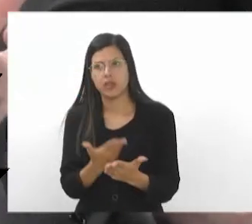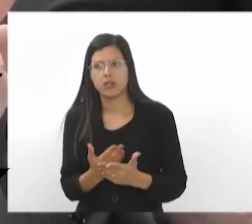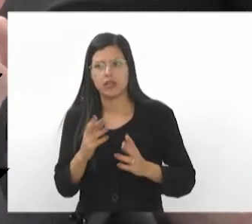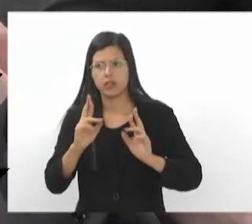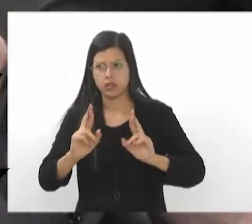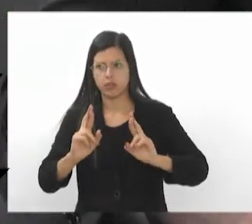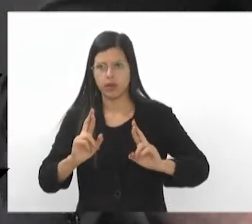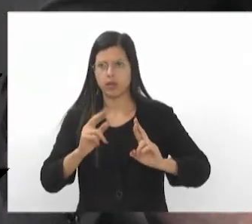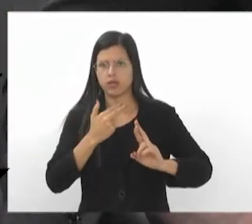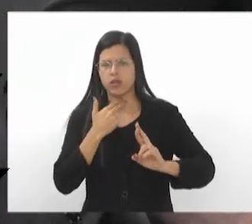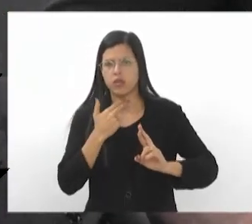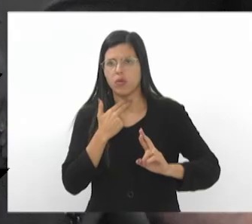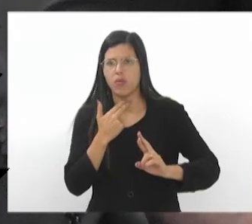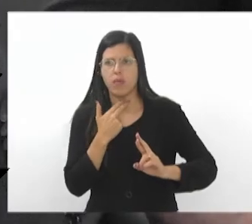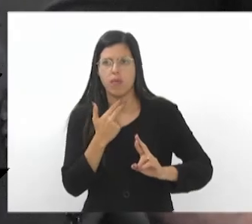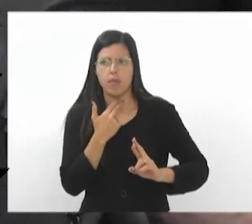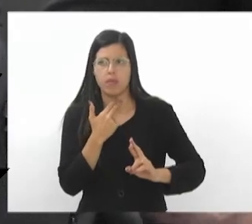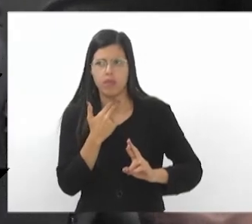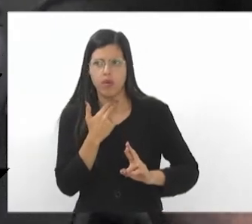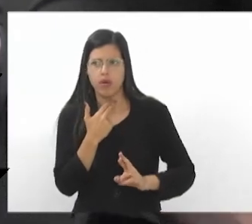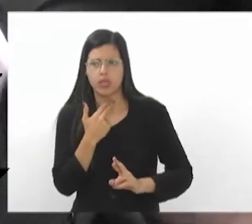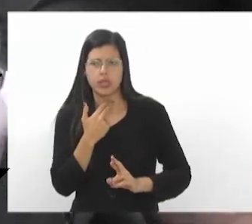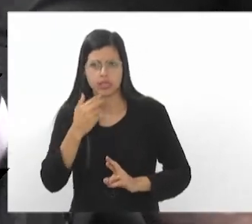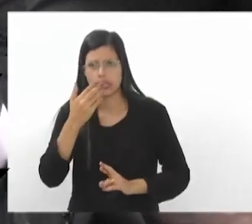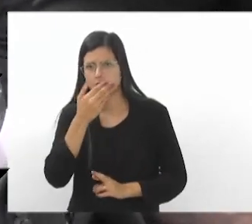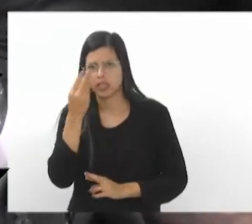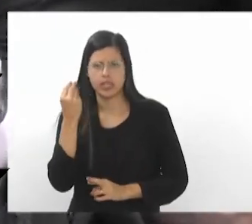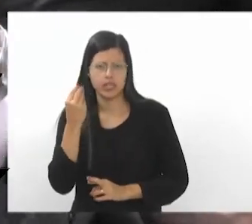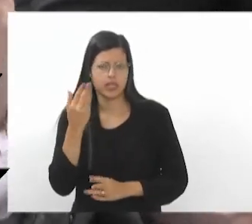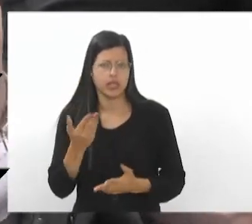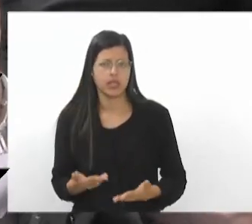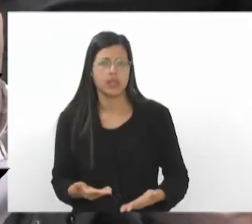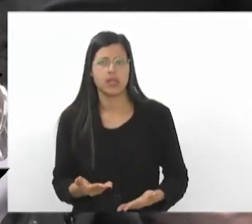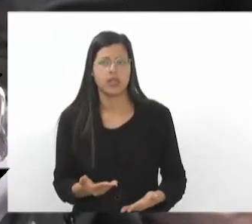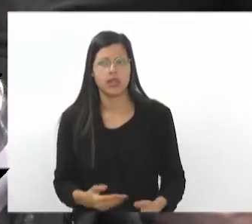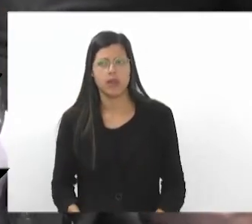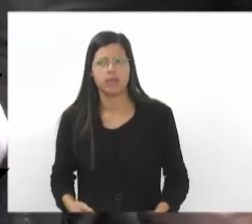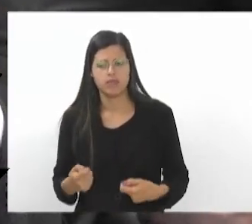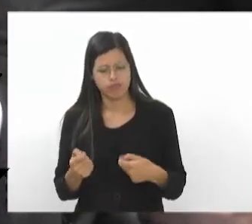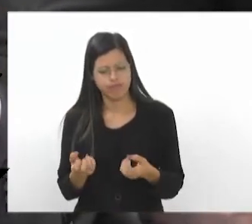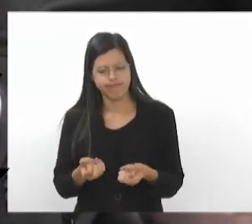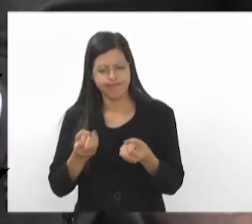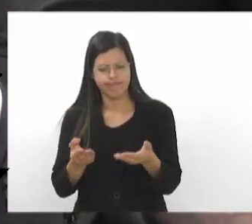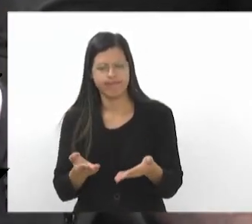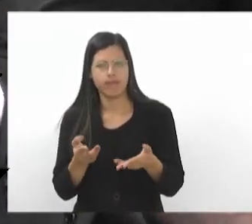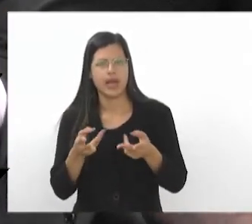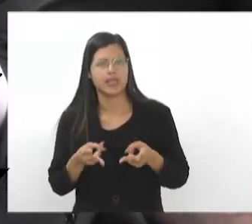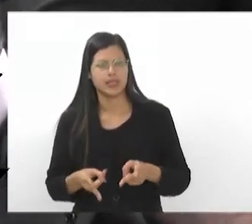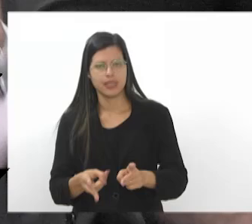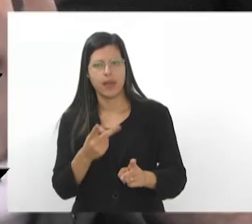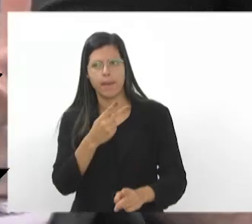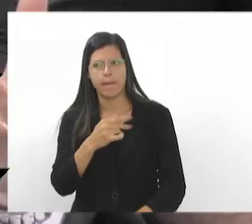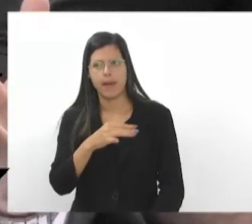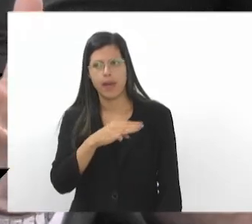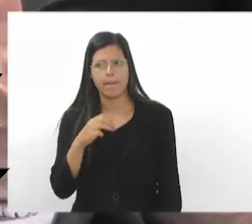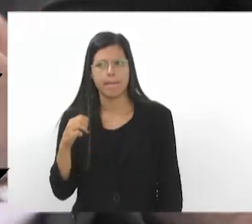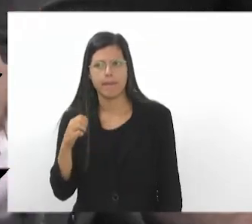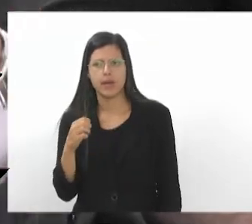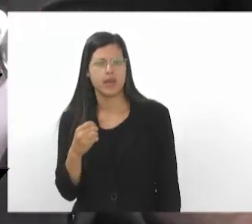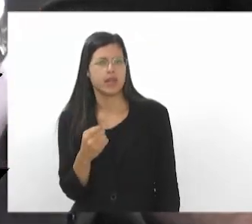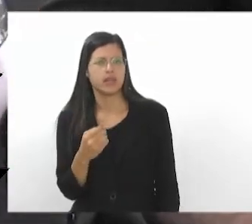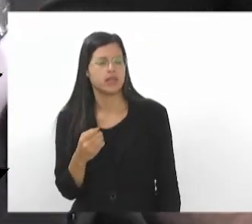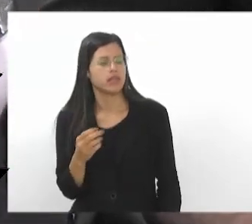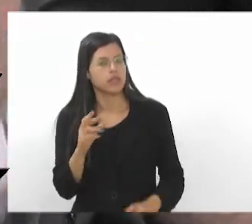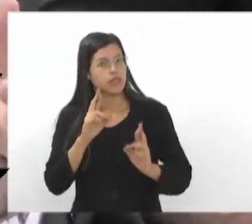pode, de fato, morrer. É o que deixa vivo para esses pais e mães sabe, um pouco de sobrevida,